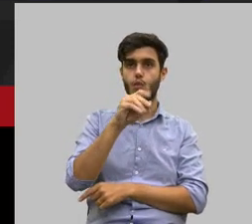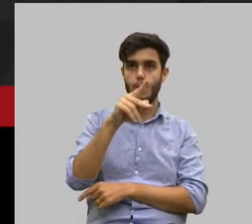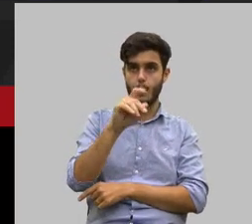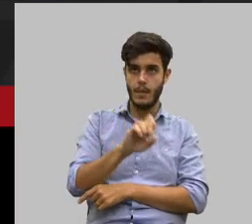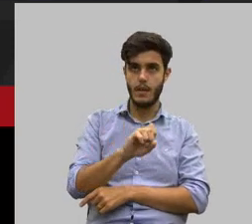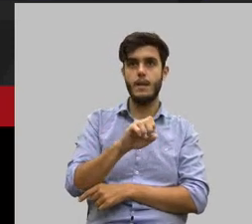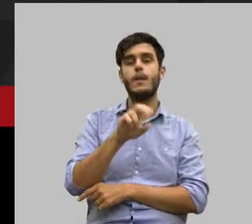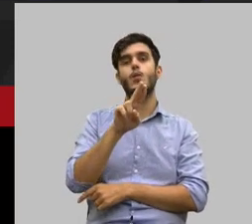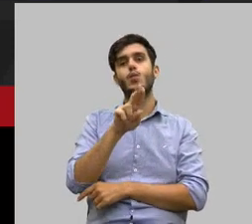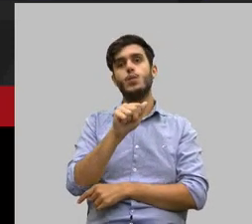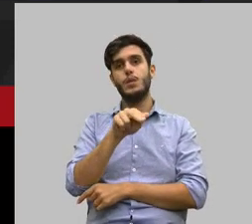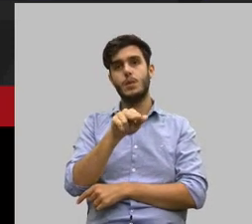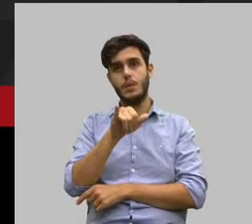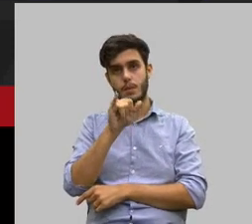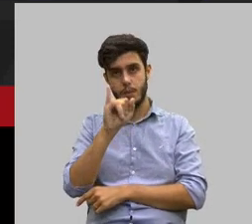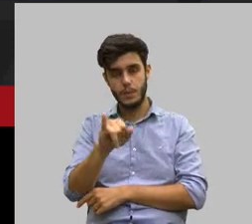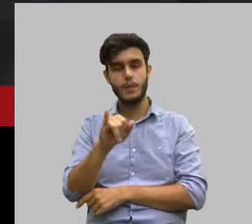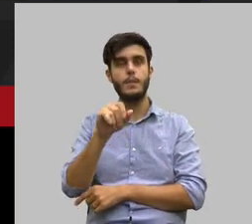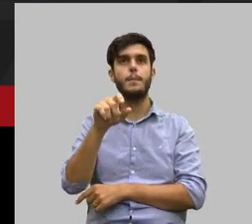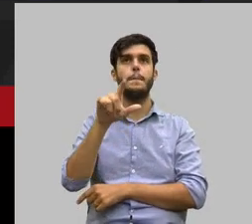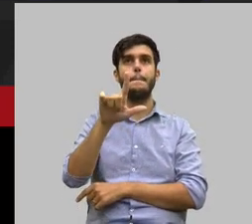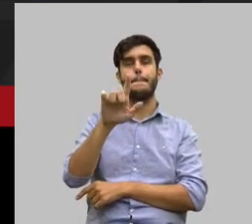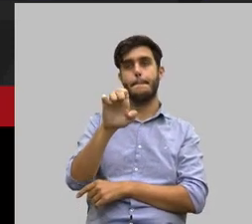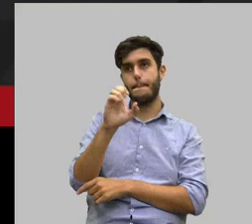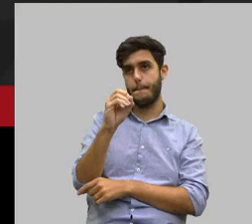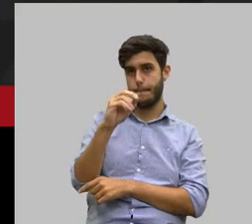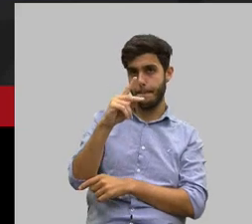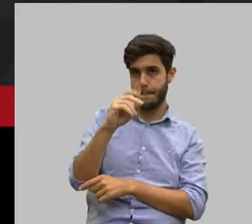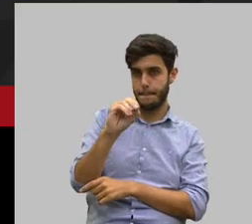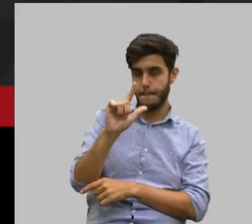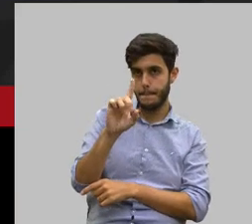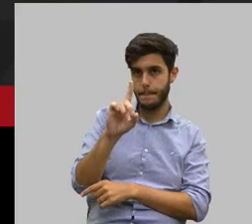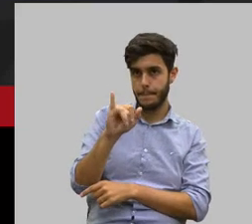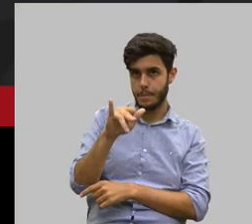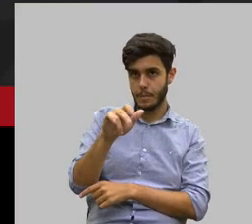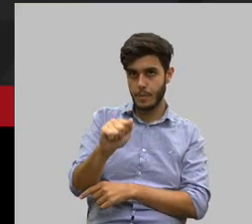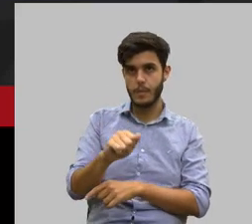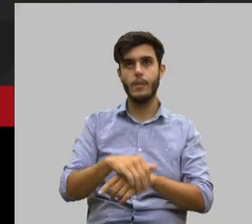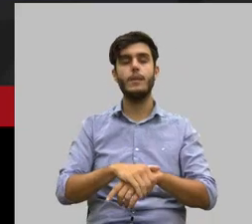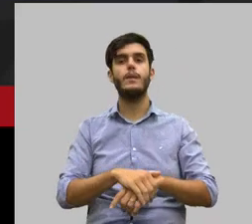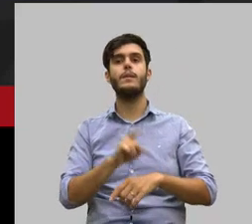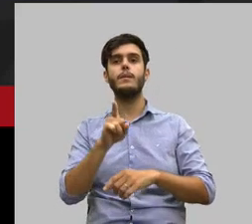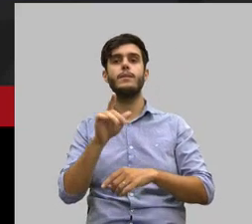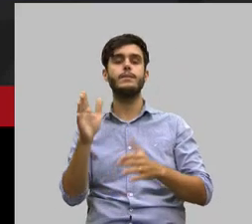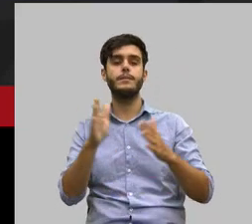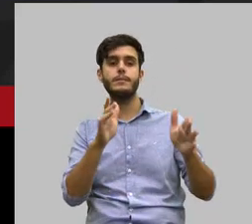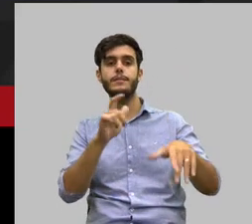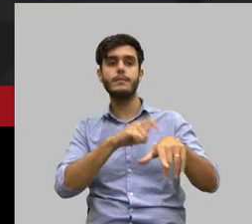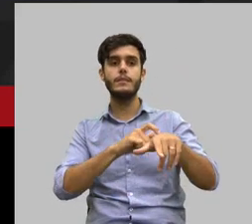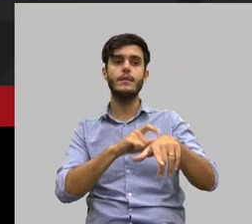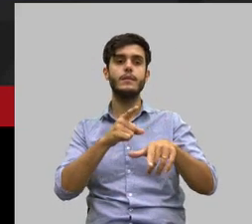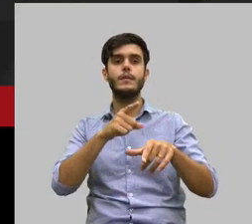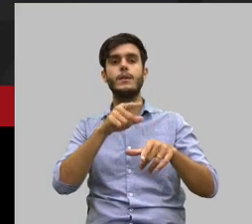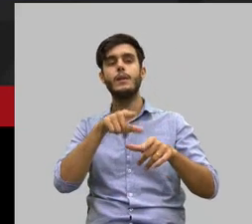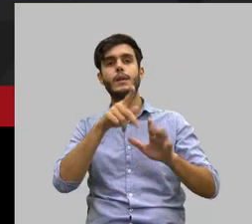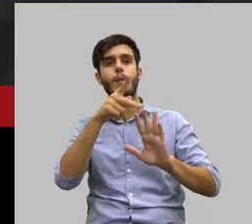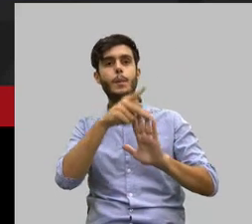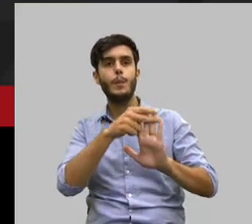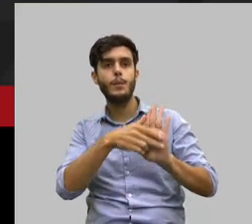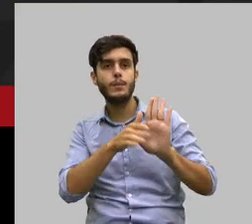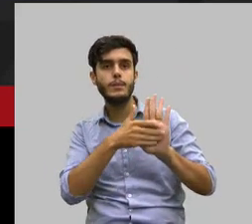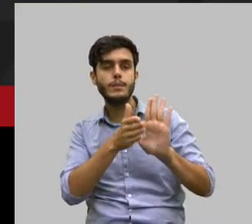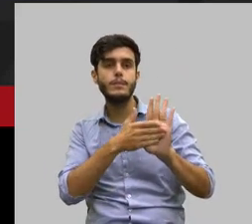Unaí e é importante nós reforçarmos que em paralelo ao projeto sedes novas que é um projeto